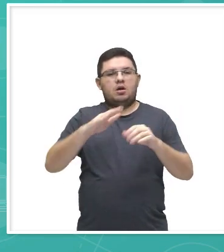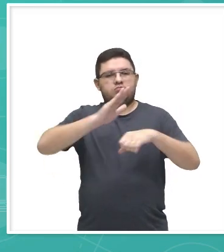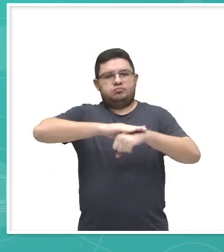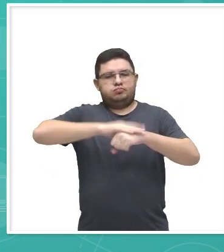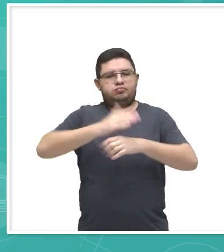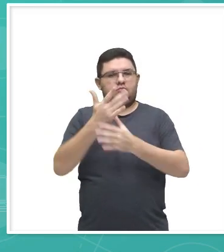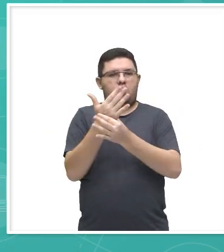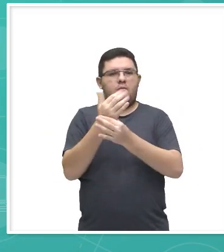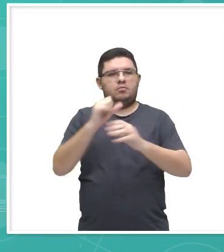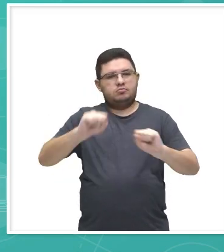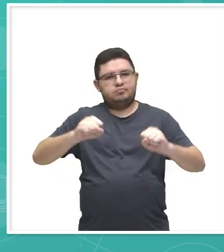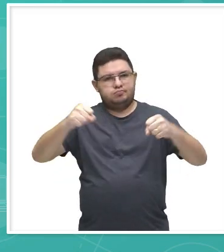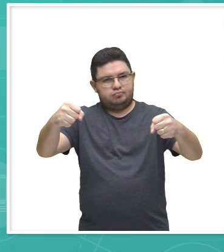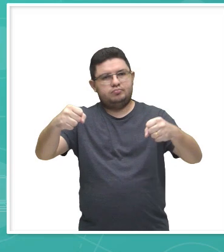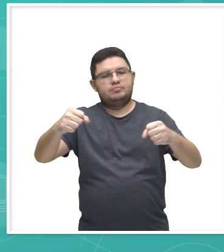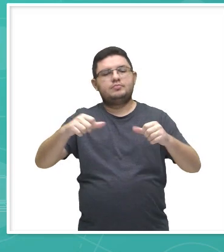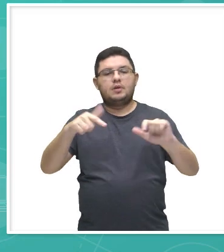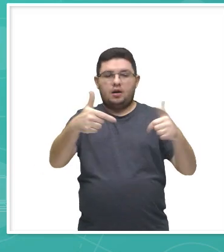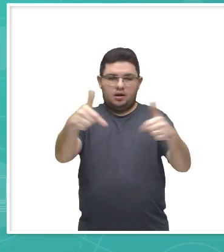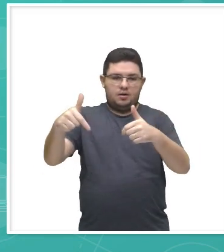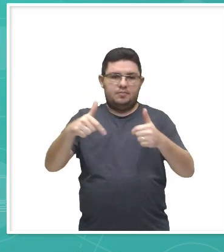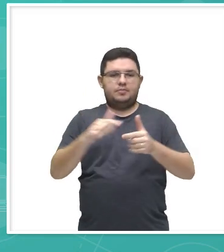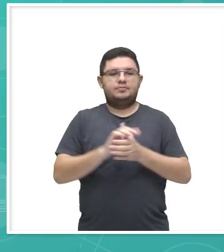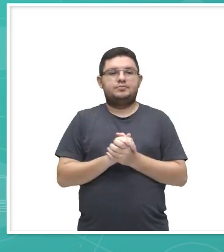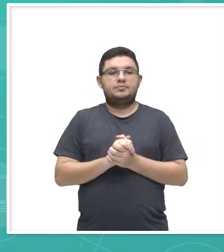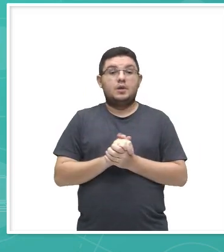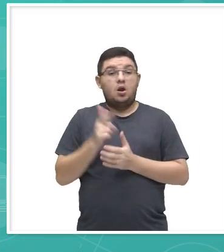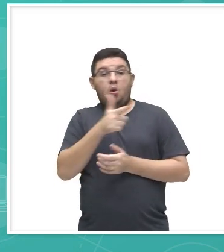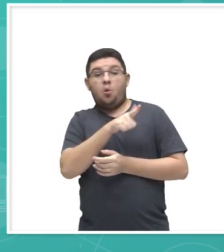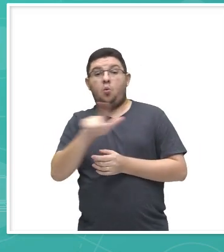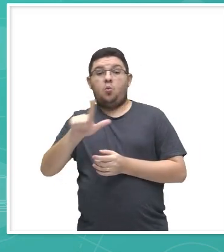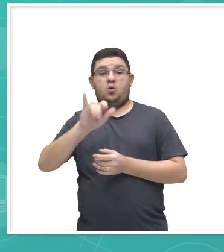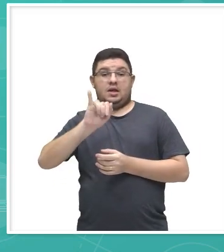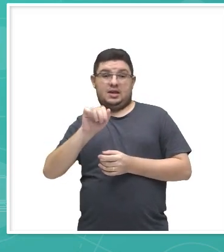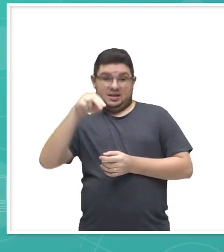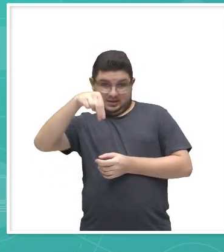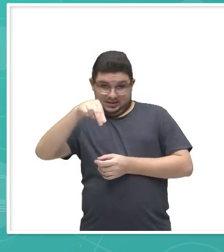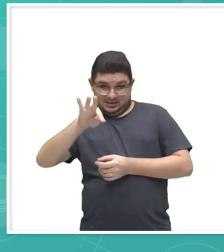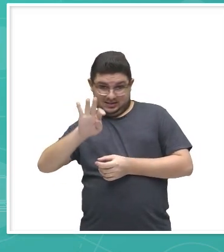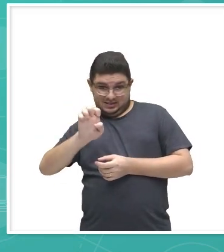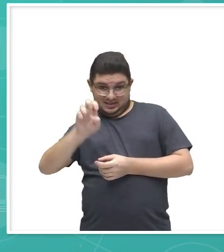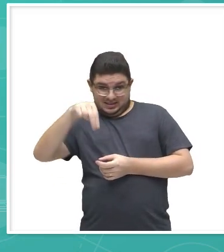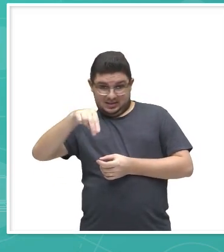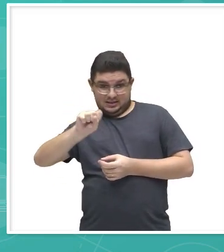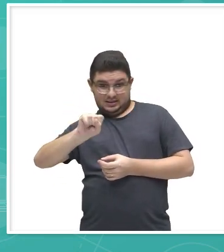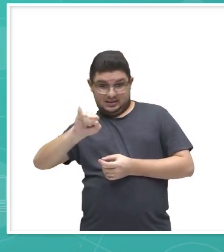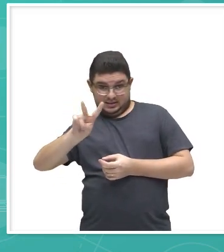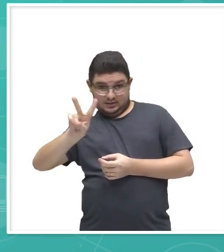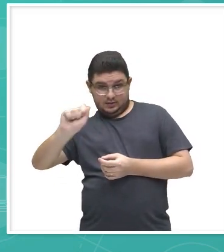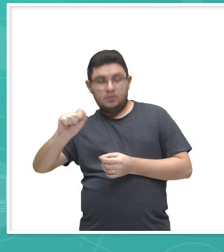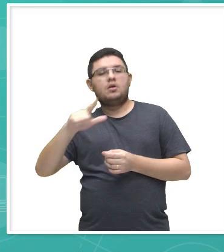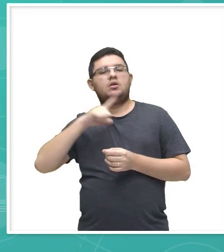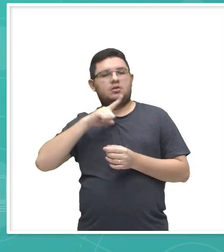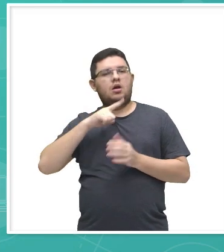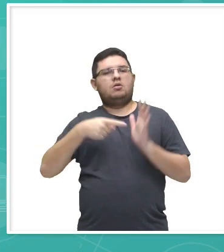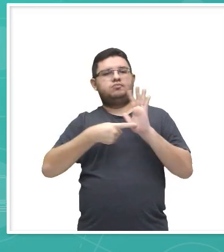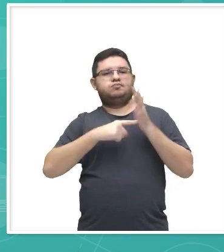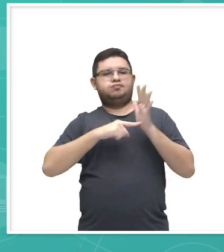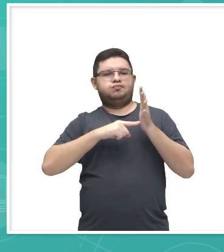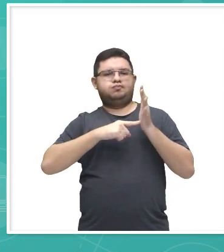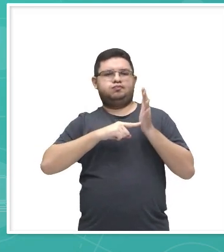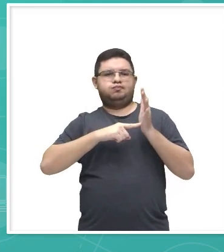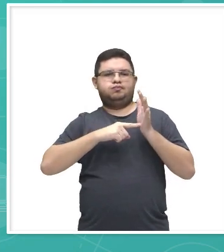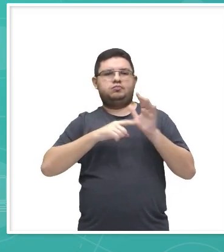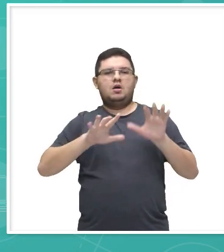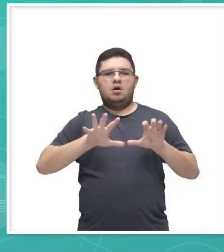agricultura intensiva, aí sim a gente já vai ver, observar a modernização desse